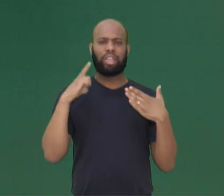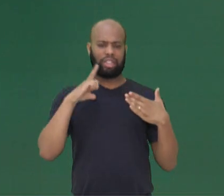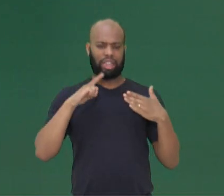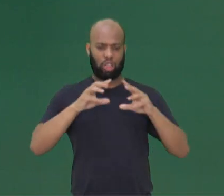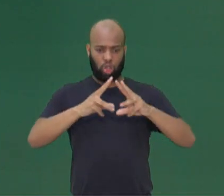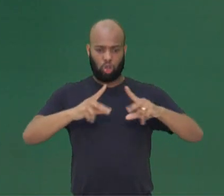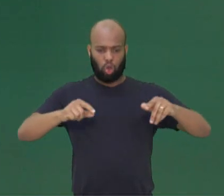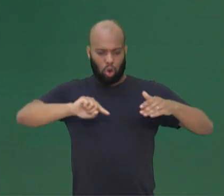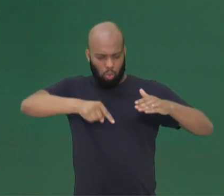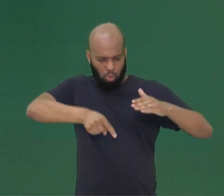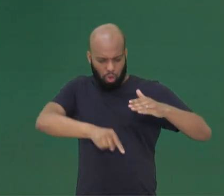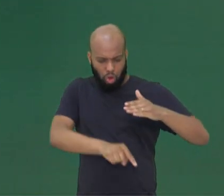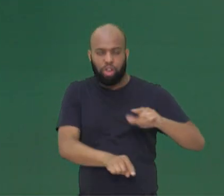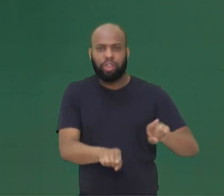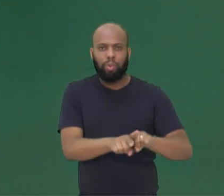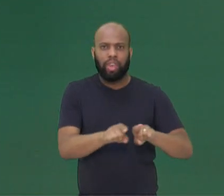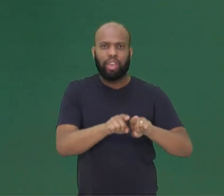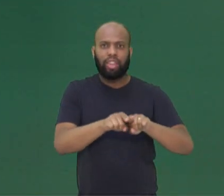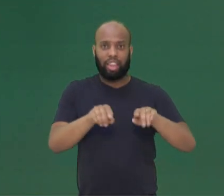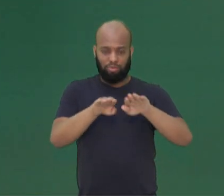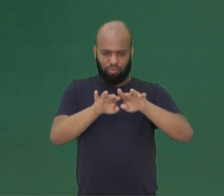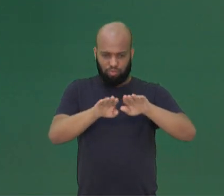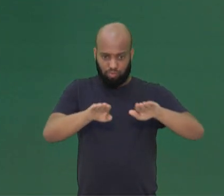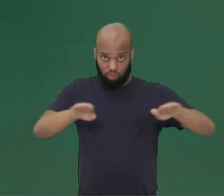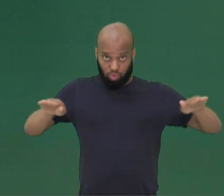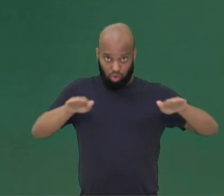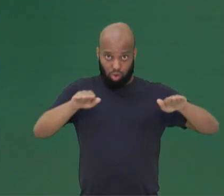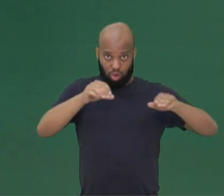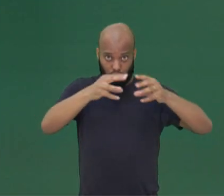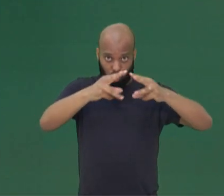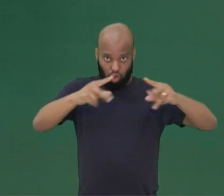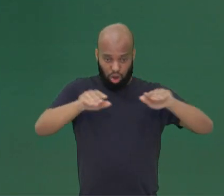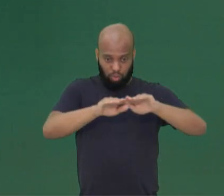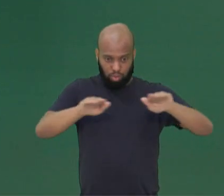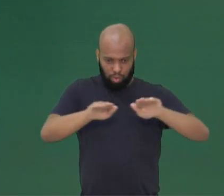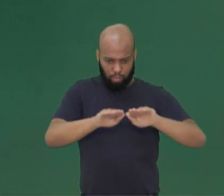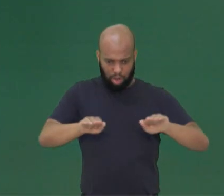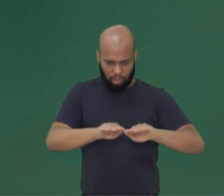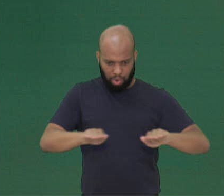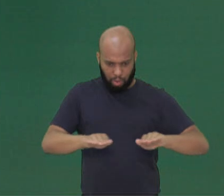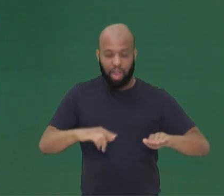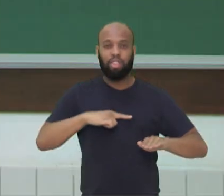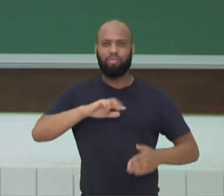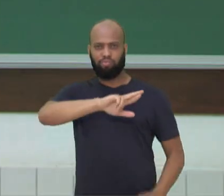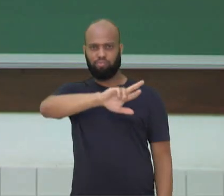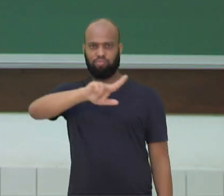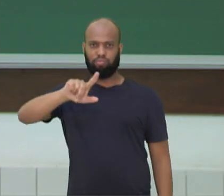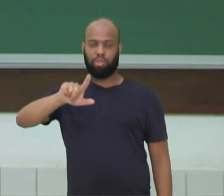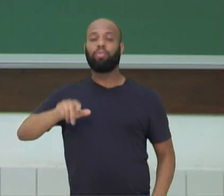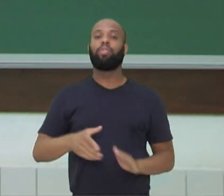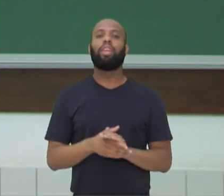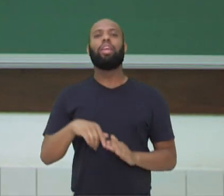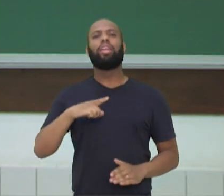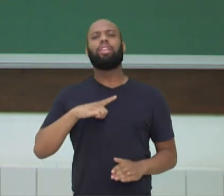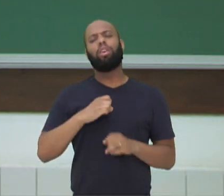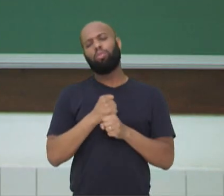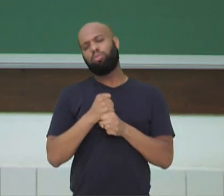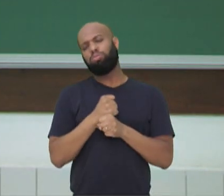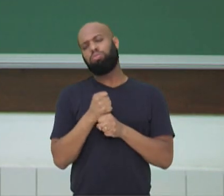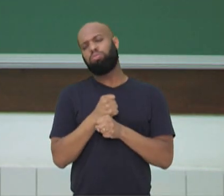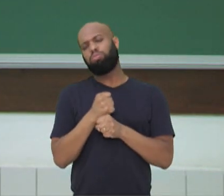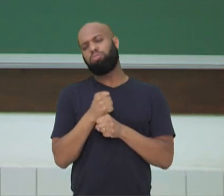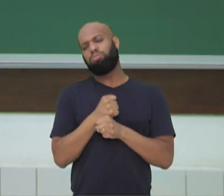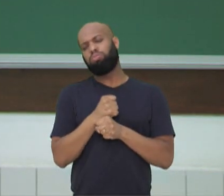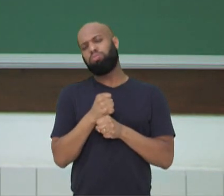do solo. Lembra que a gente falou das camadas do solo? Alta pressão e vai demorando centenas